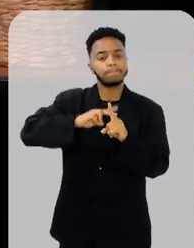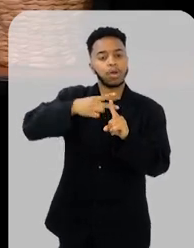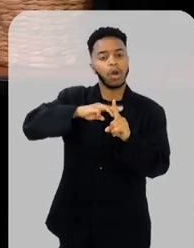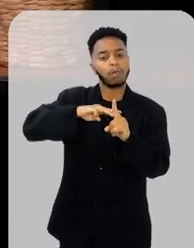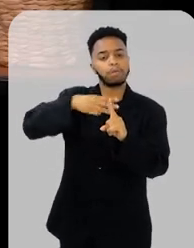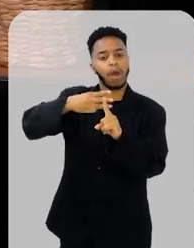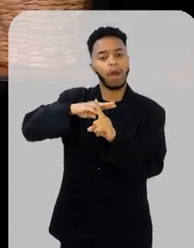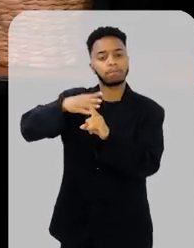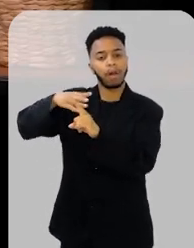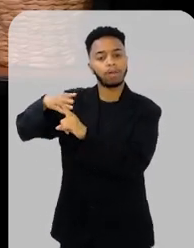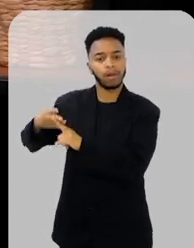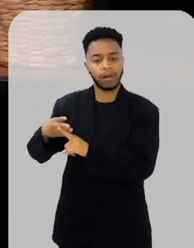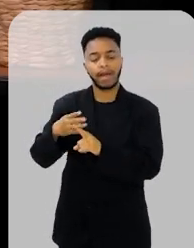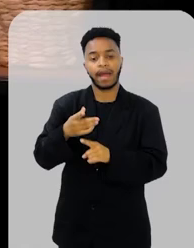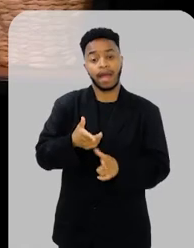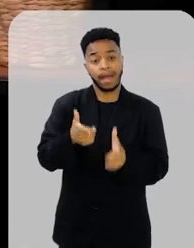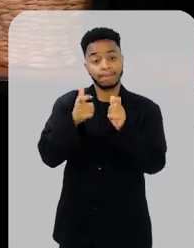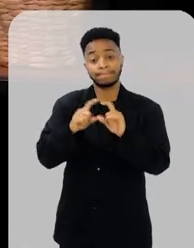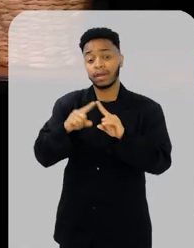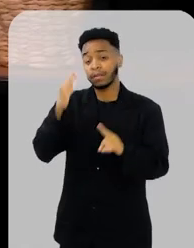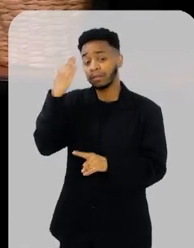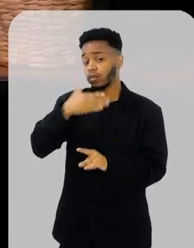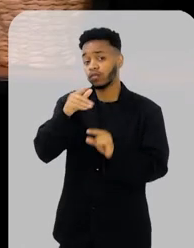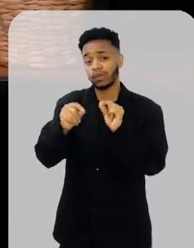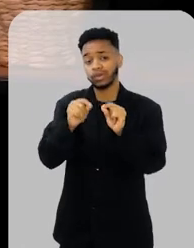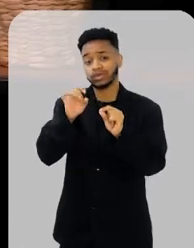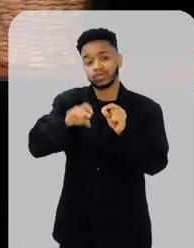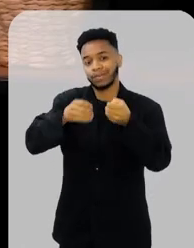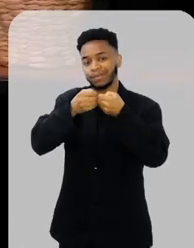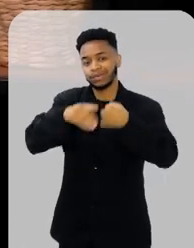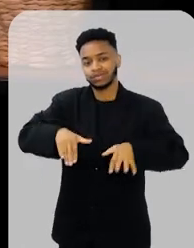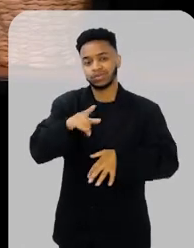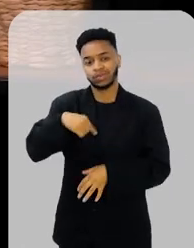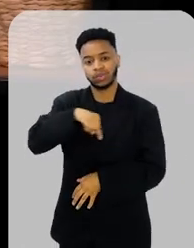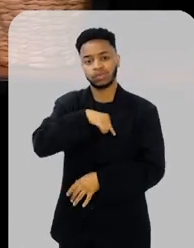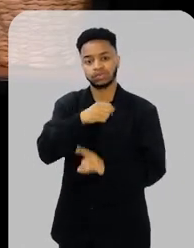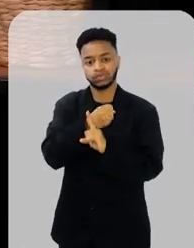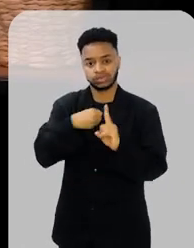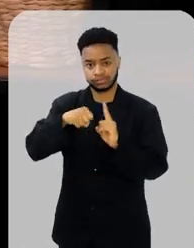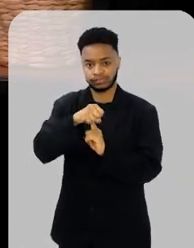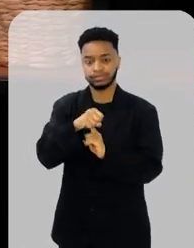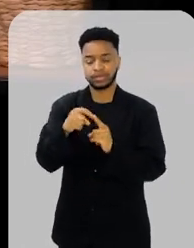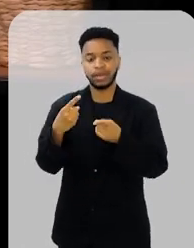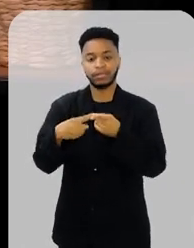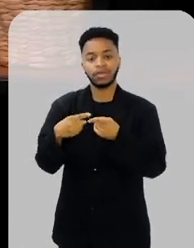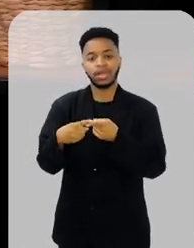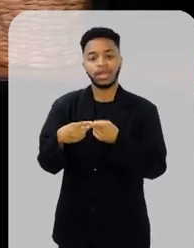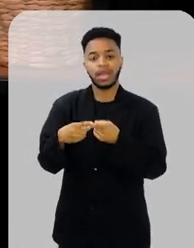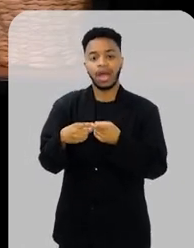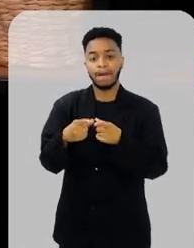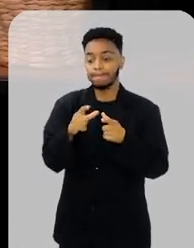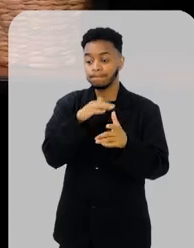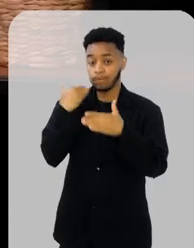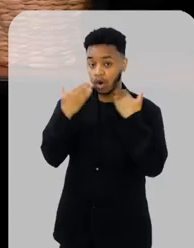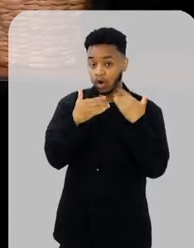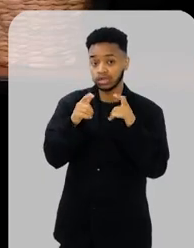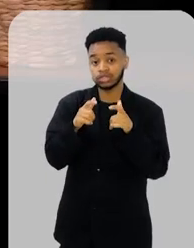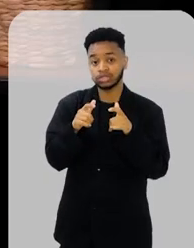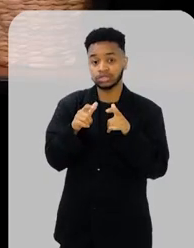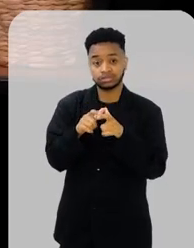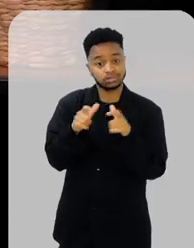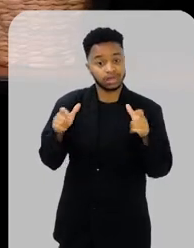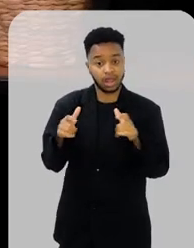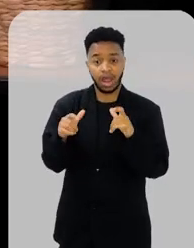amplificação e multiplicação de armas, o que só teve provas que foi absolutamente prejudicial para a nossa sociedade. Aumentaram-se